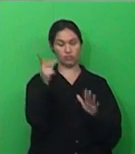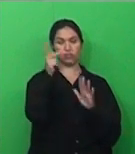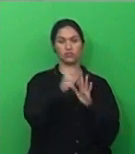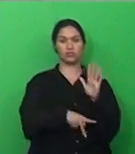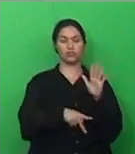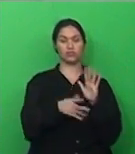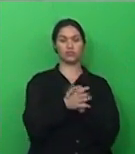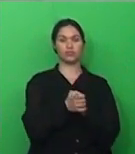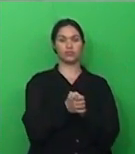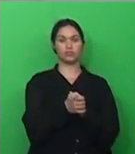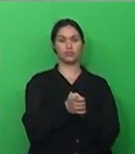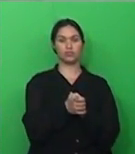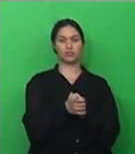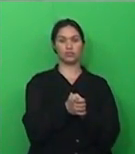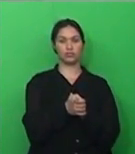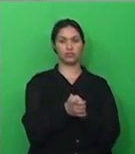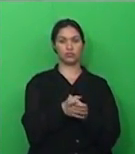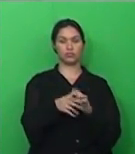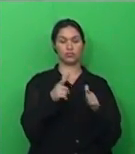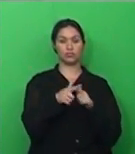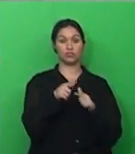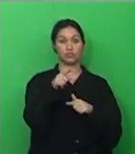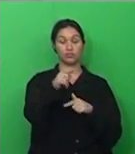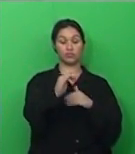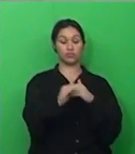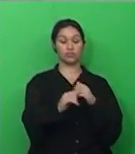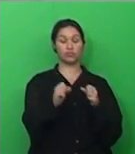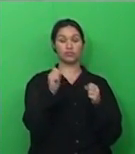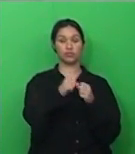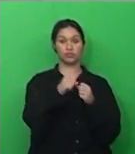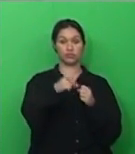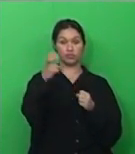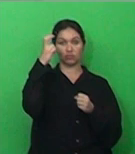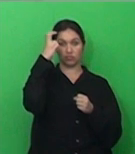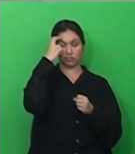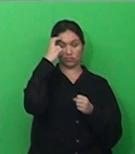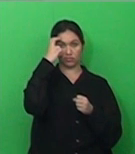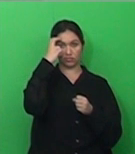pela fomentação da cultura, da arte, através do teatro,